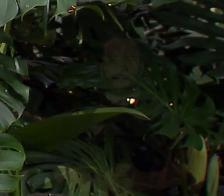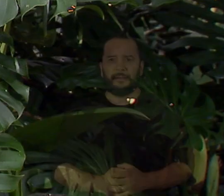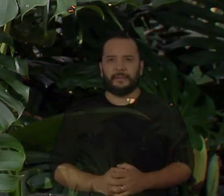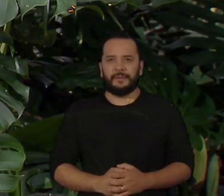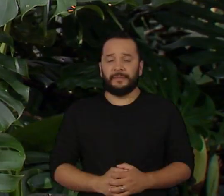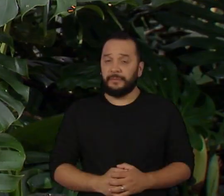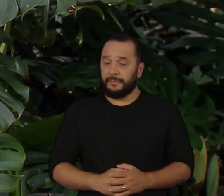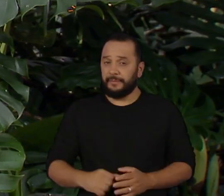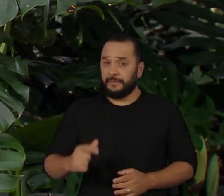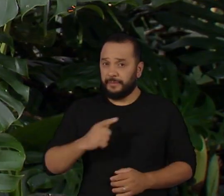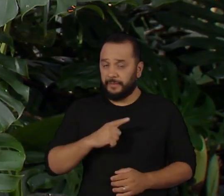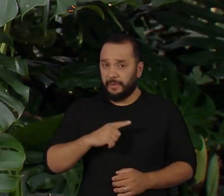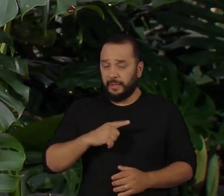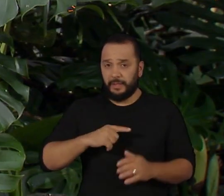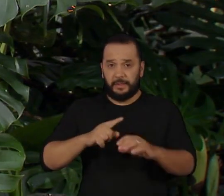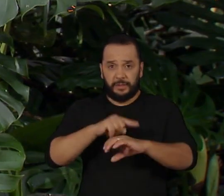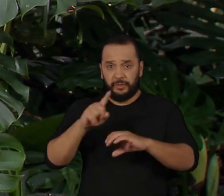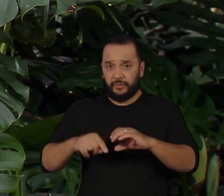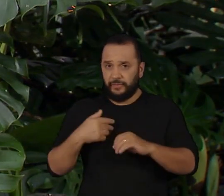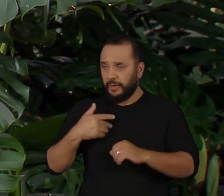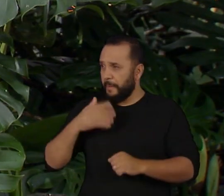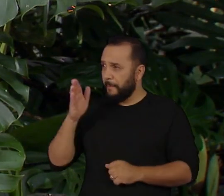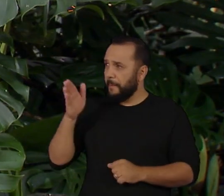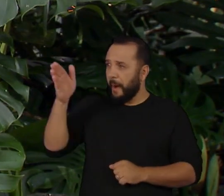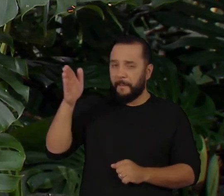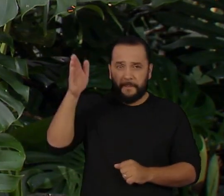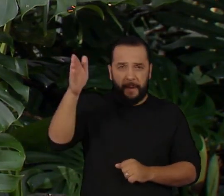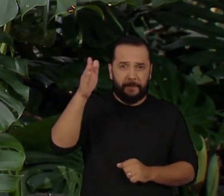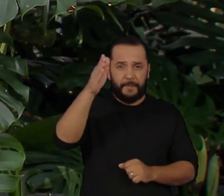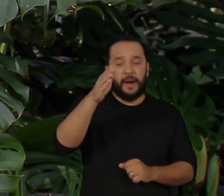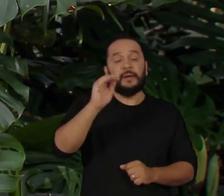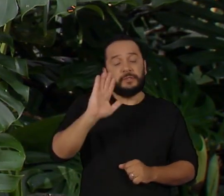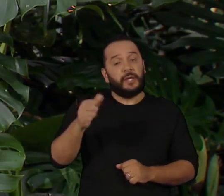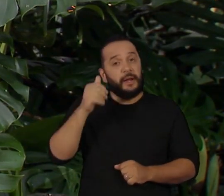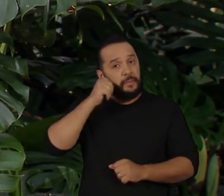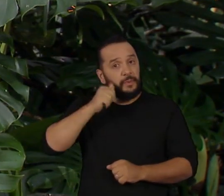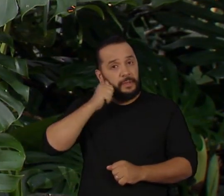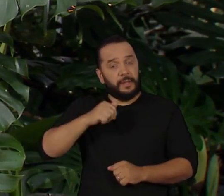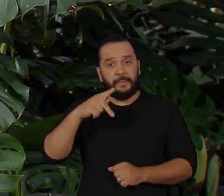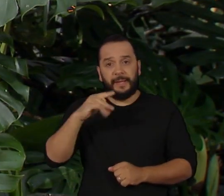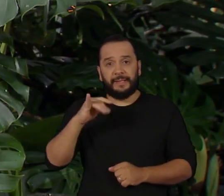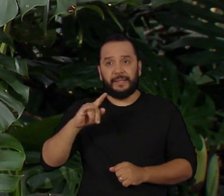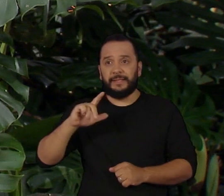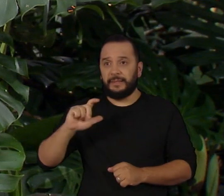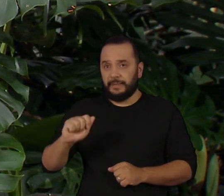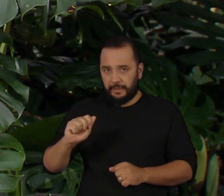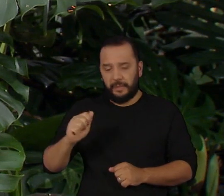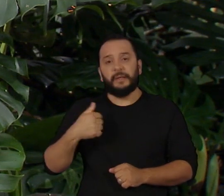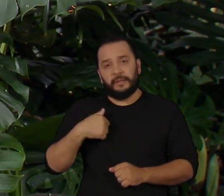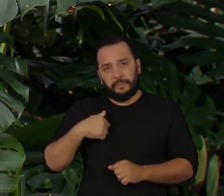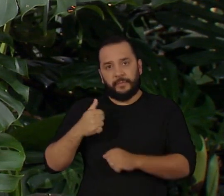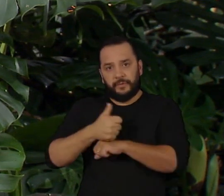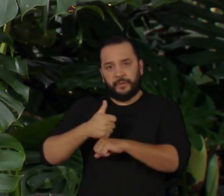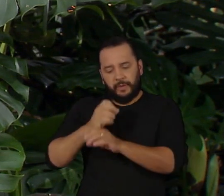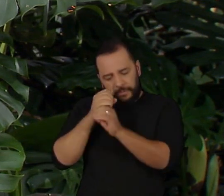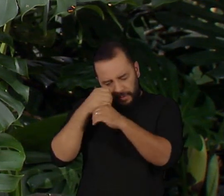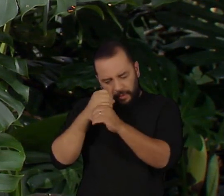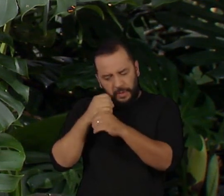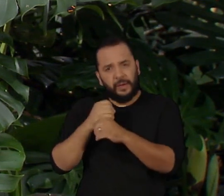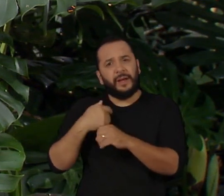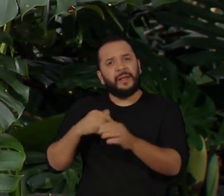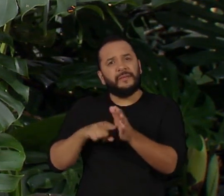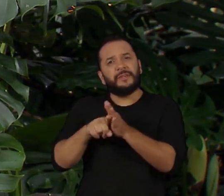Uma expedição científica liderada pela bióloga Patrícia Médici investiga as causas do sumiço da anta